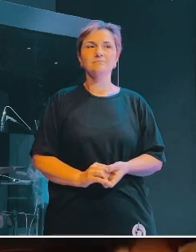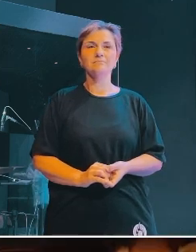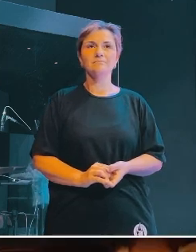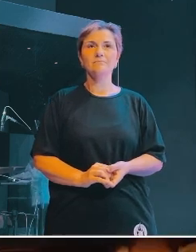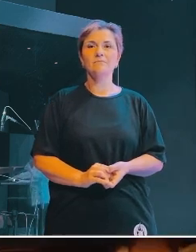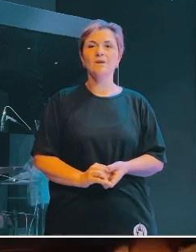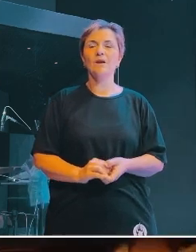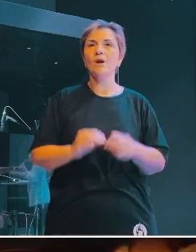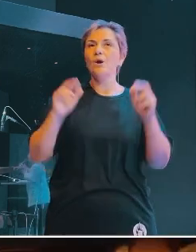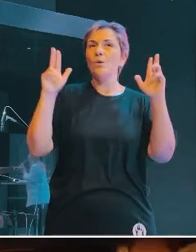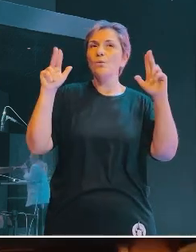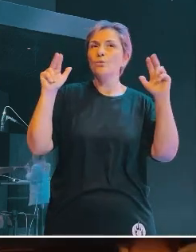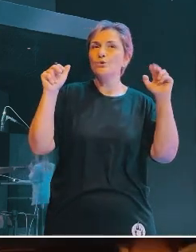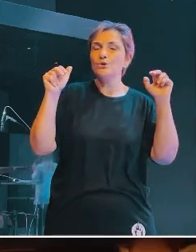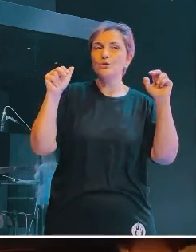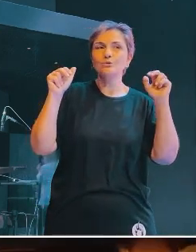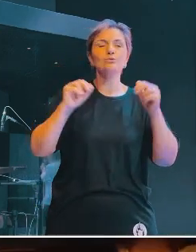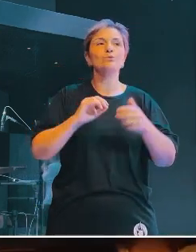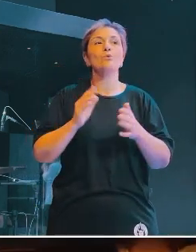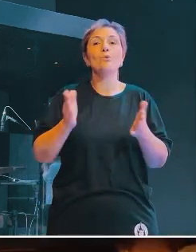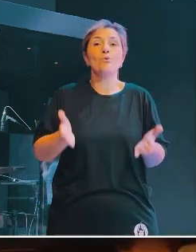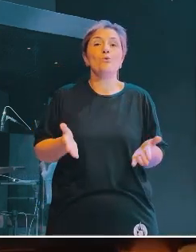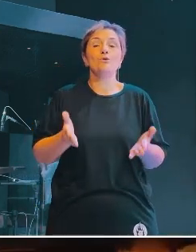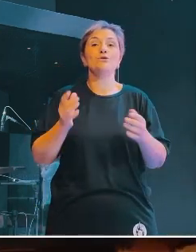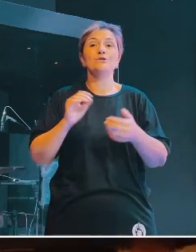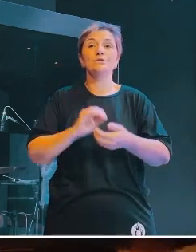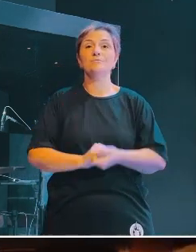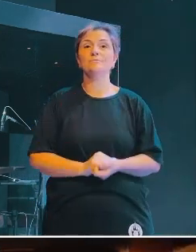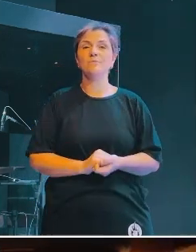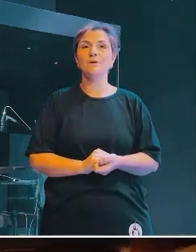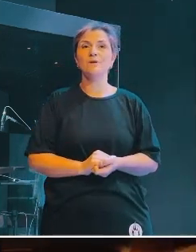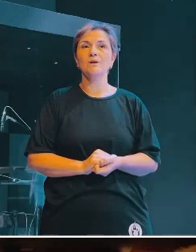O título da nossa mensagem hoje é